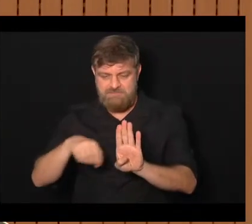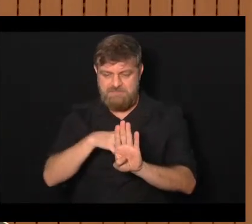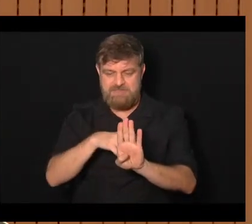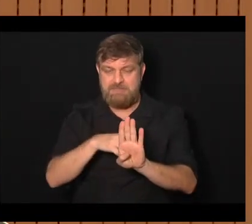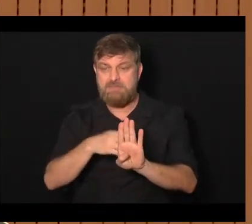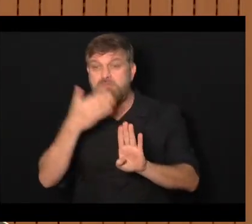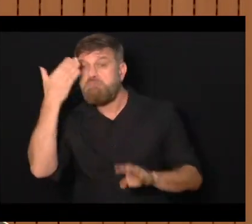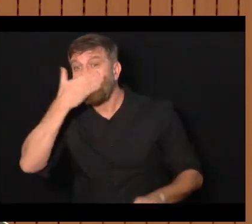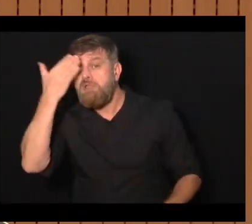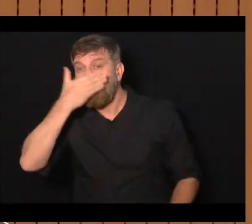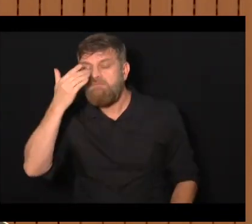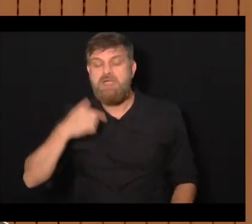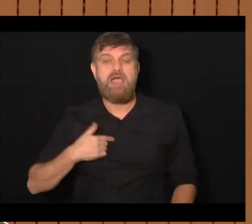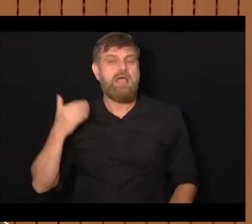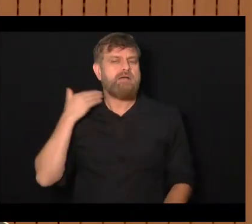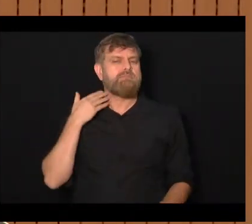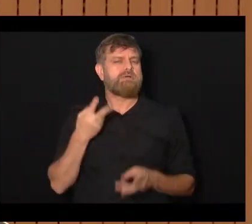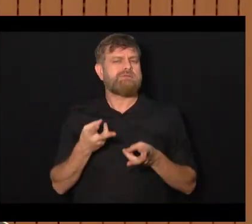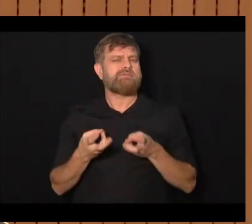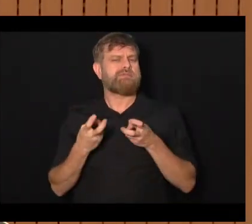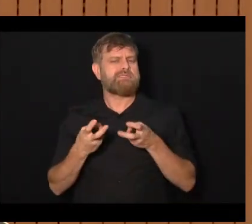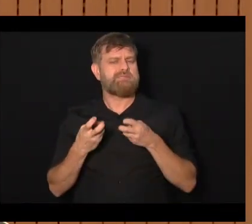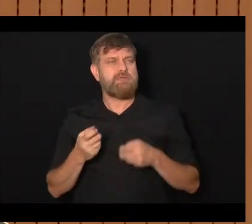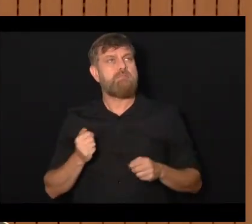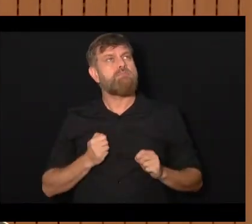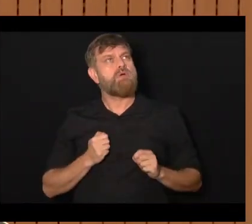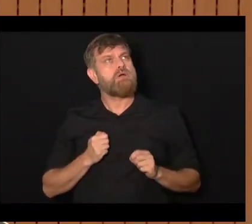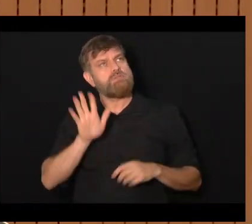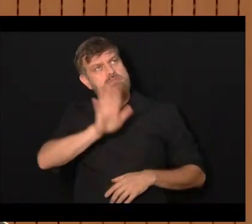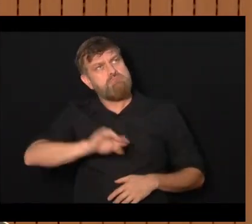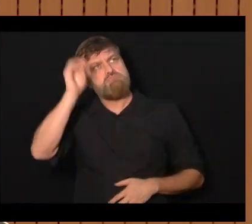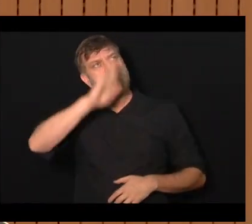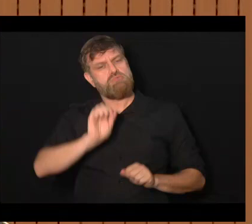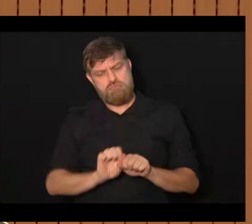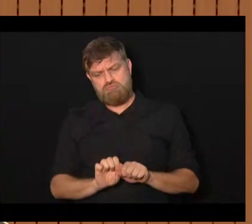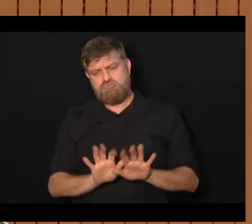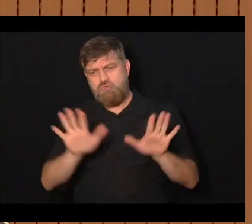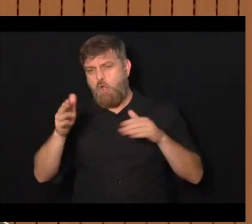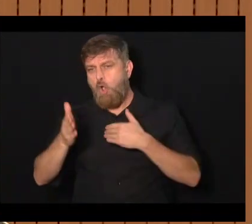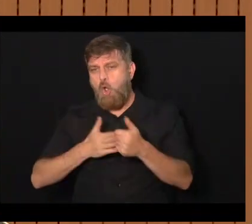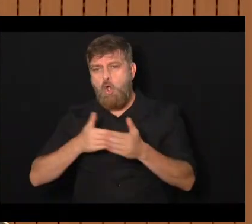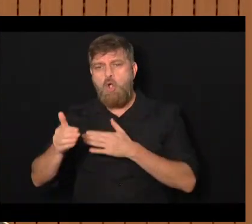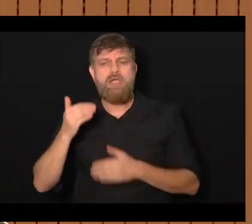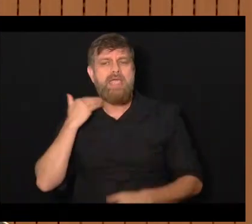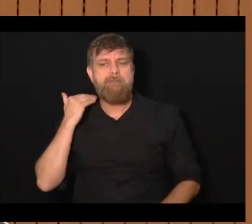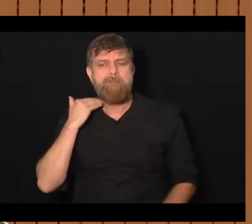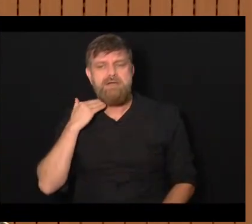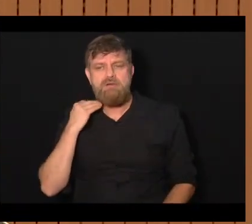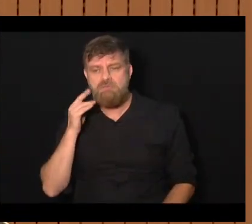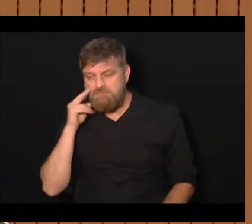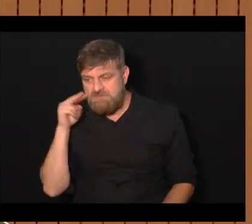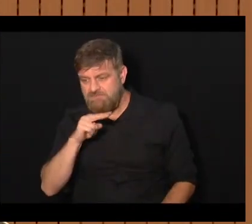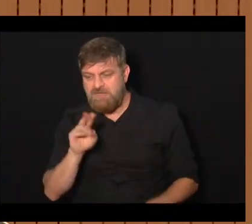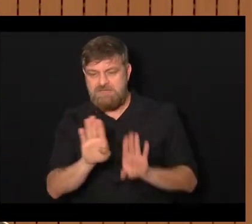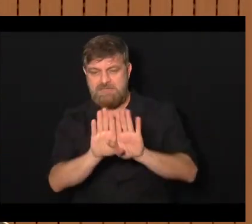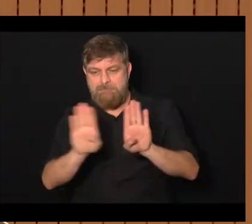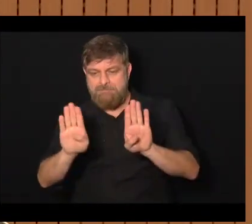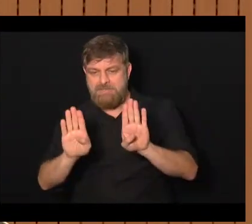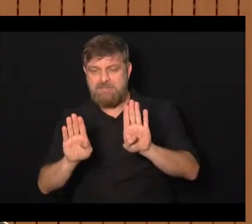bancos entenderam que deveria ser um projeto para todo o país. E hoje, em qualquer lugar, qualquer agência do país, vereador